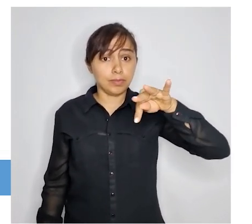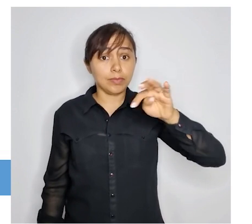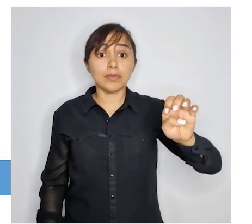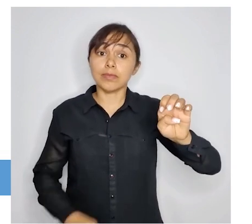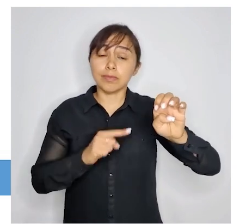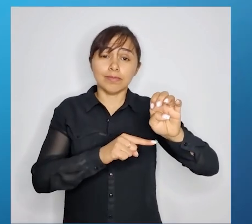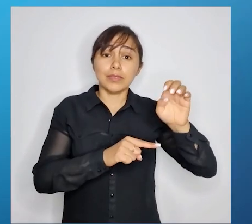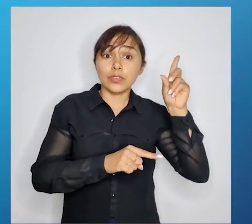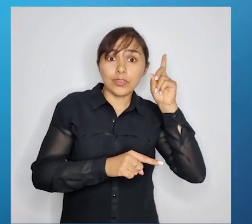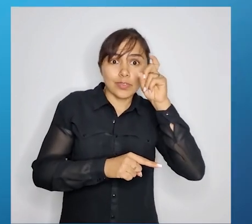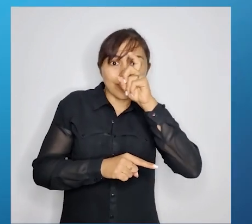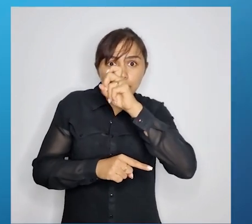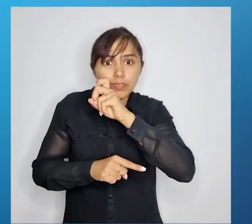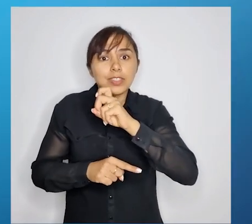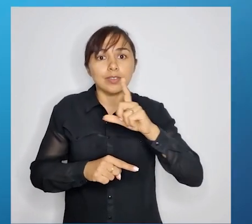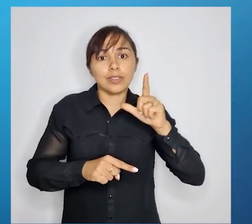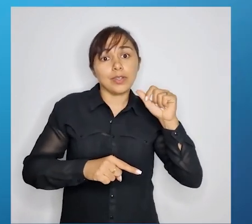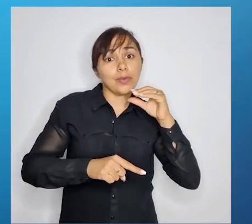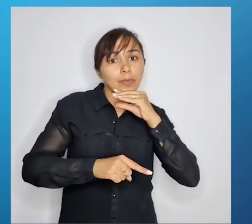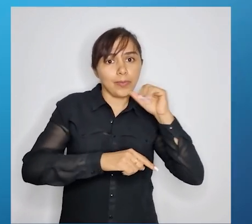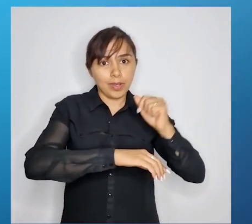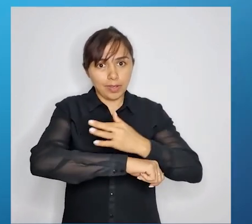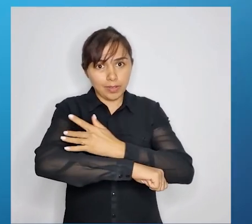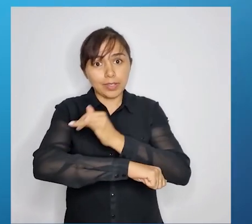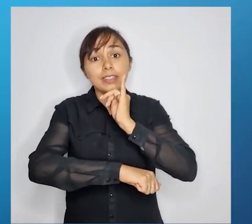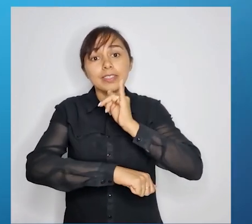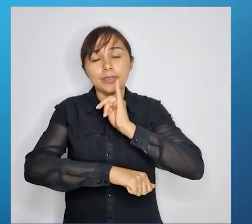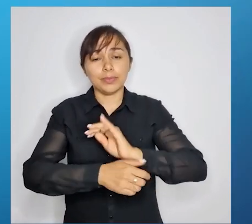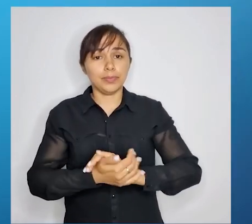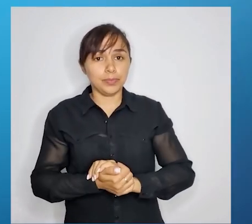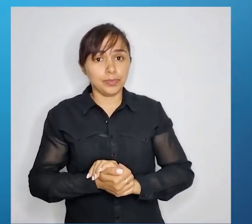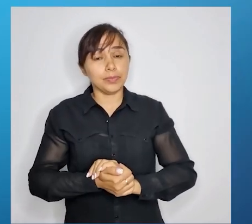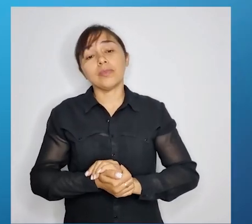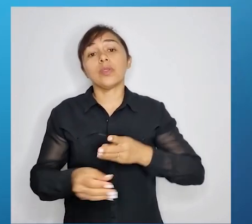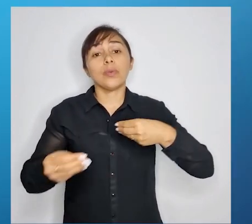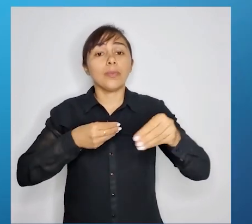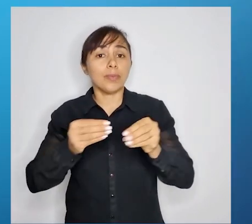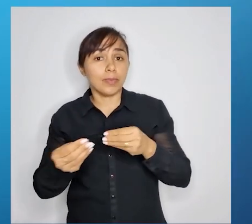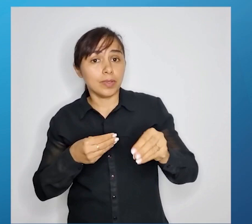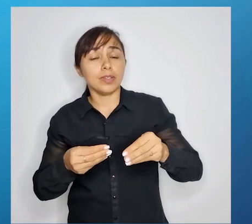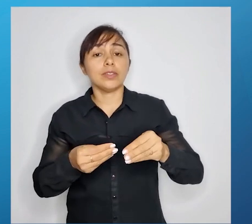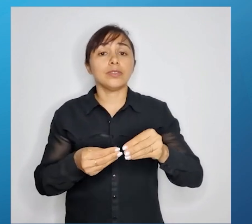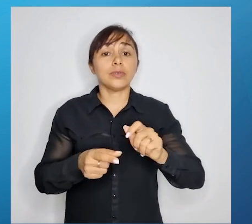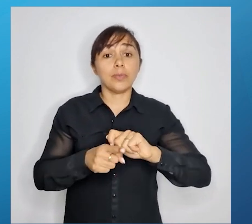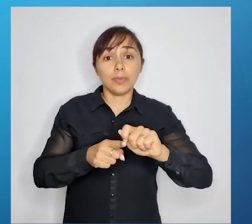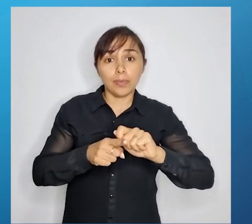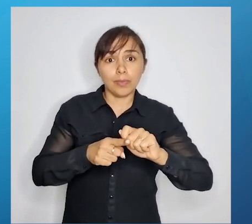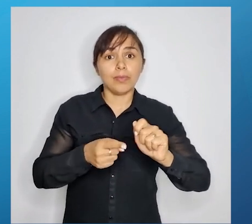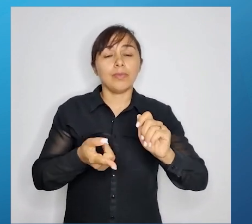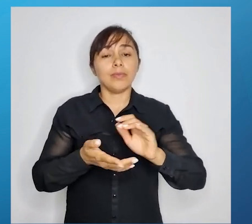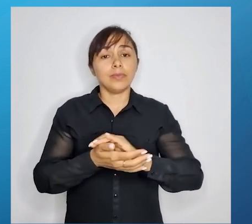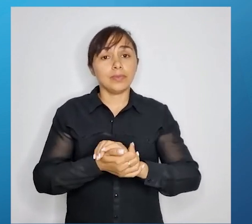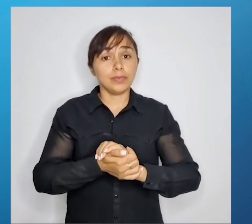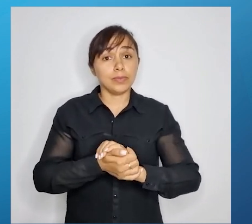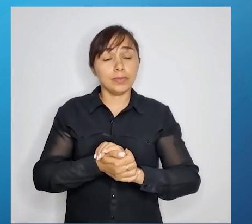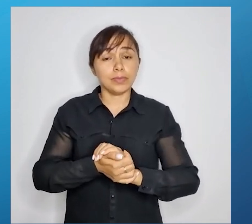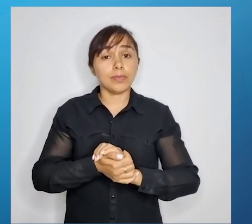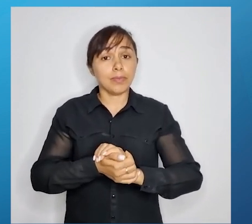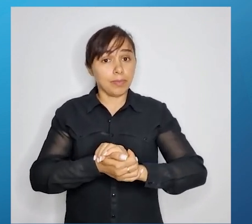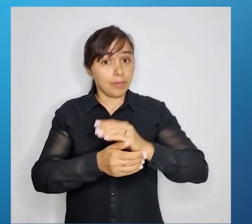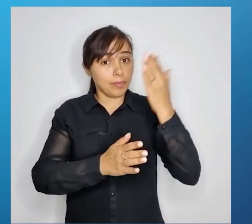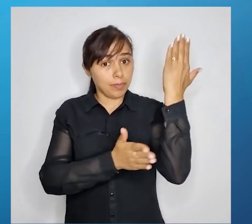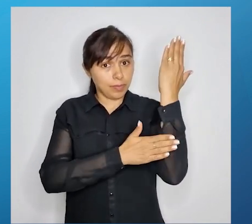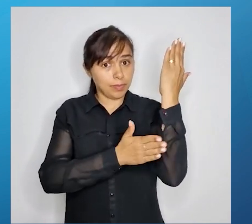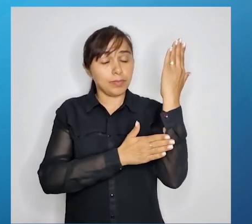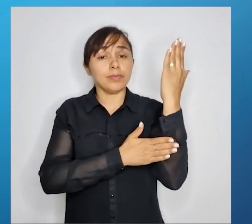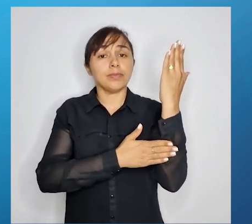perda. Exemplo de isolantes, nós temos plástico, borracha, madeira, lã, isopor, gelo,